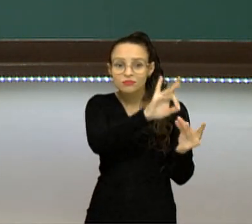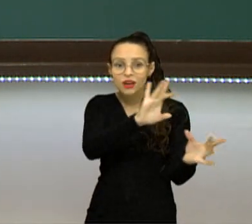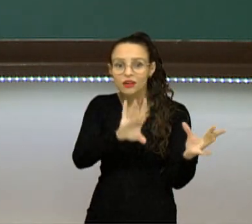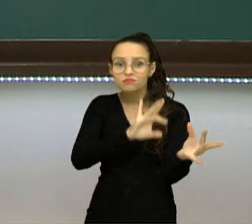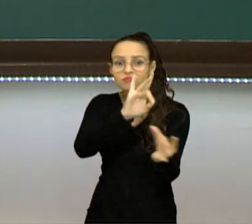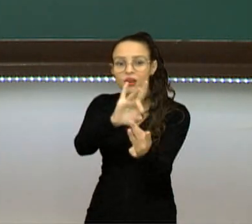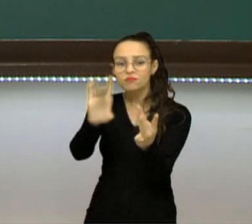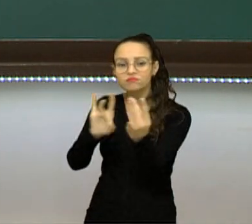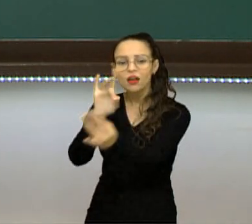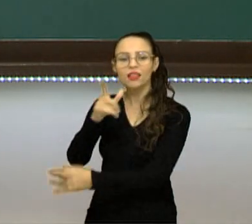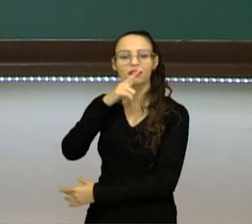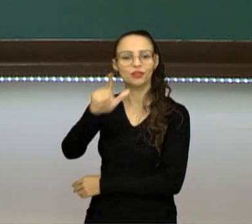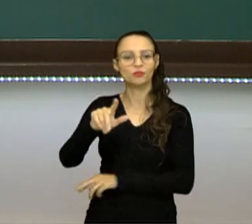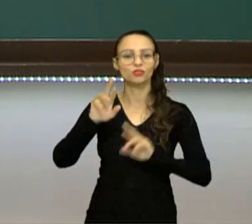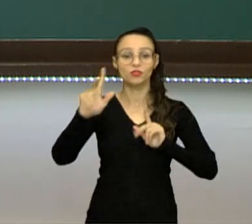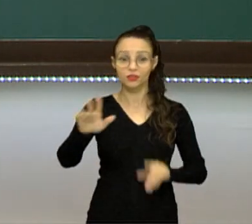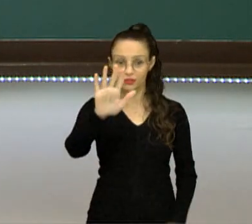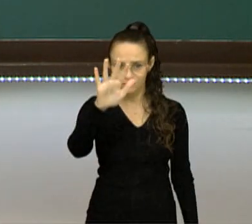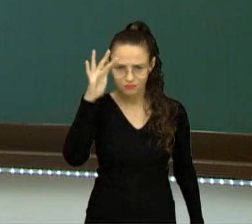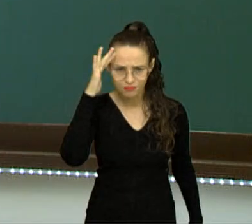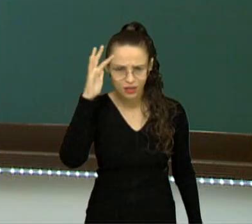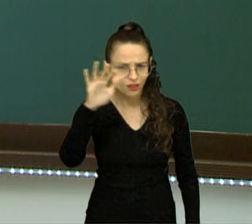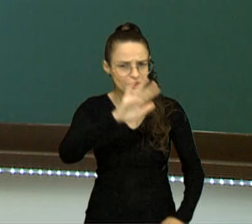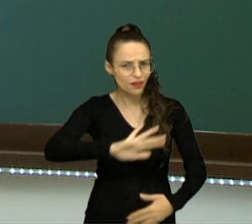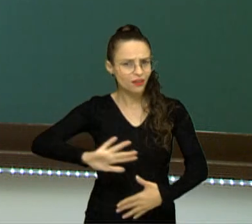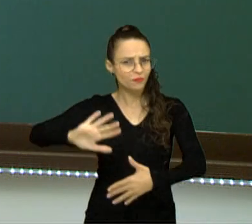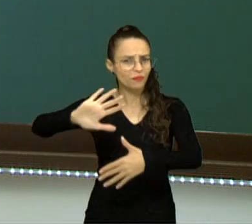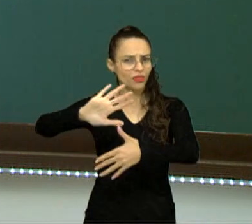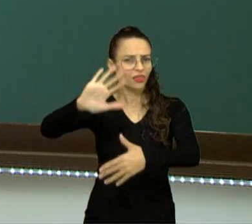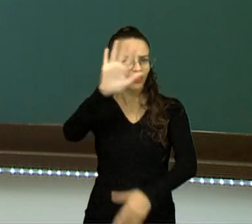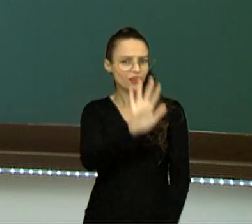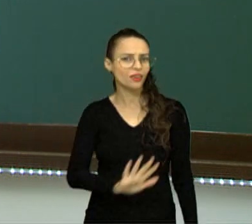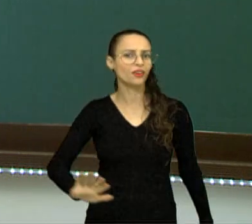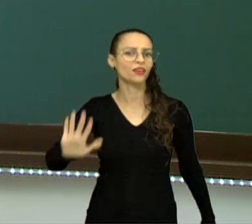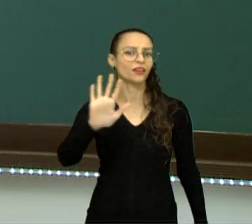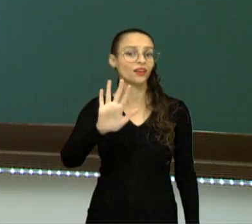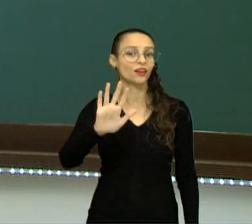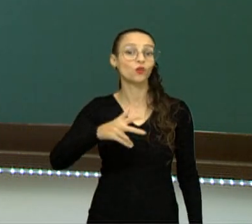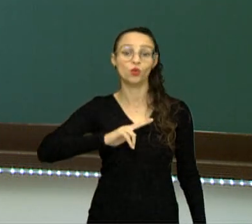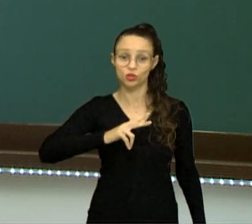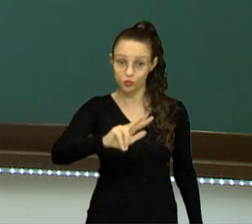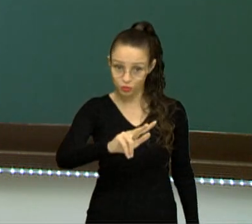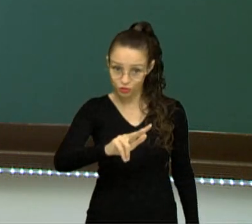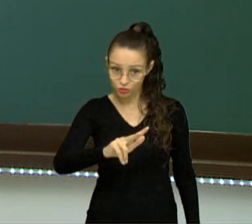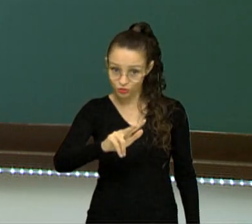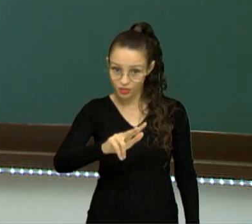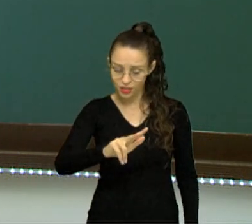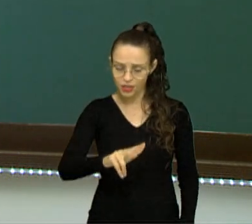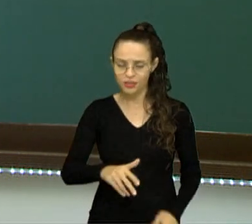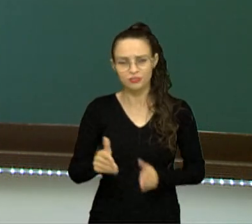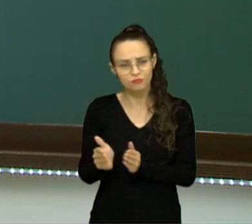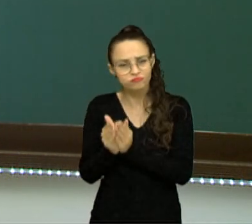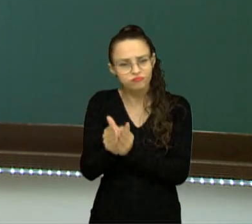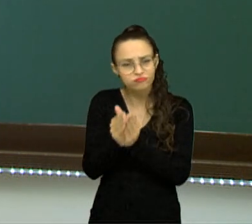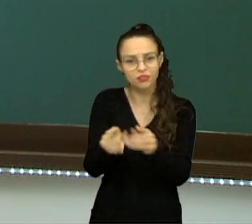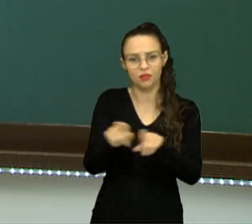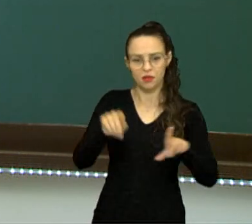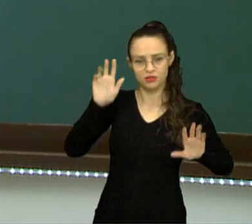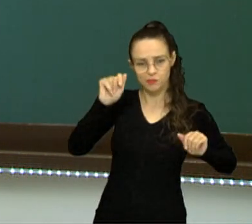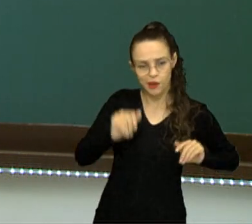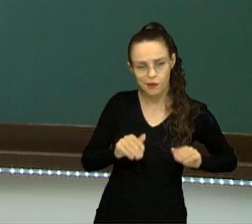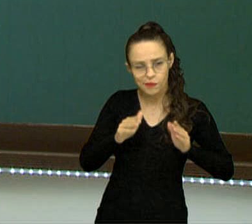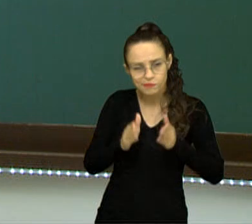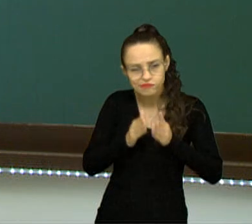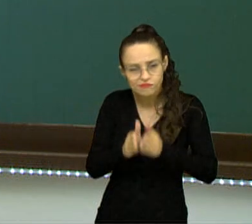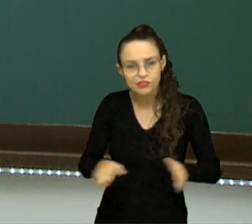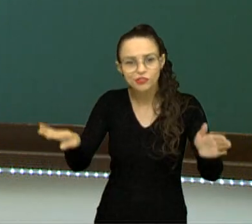interessante. Imagine então na América, quando os portugueses e espanhóis chegaram a partir do século XV. Se depararam com várias